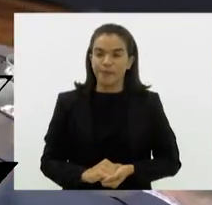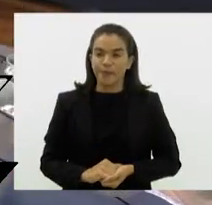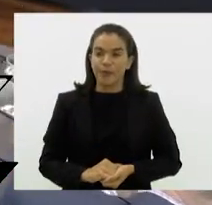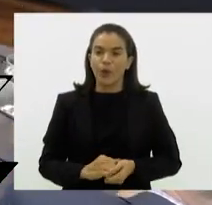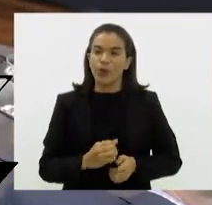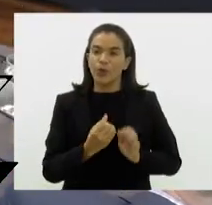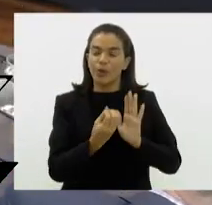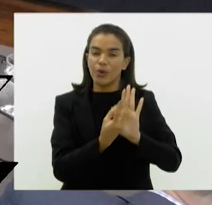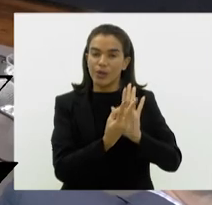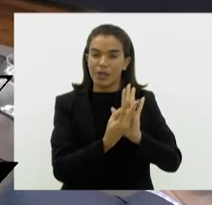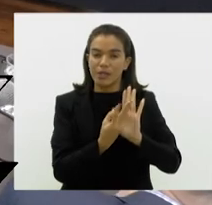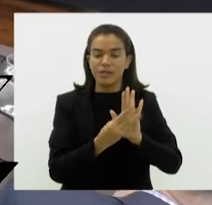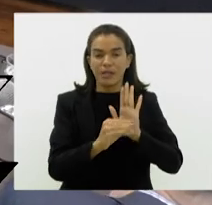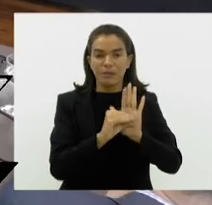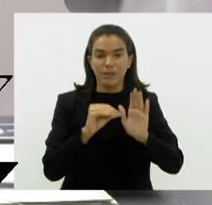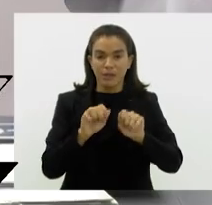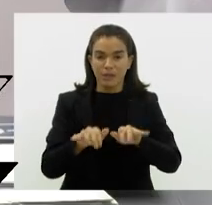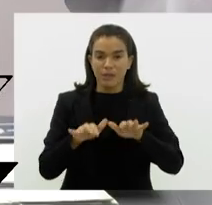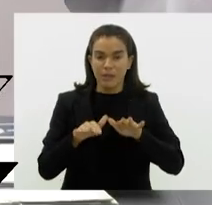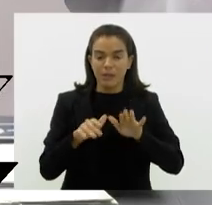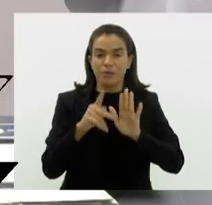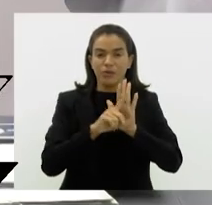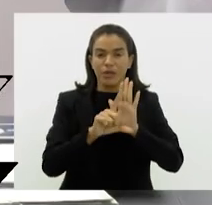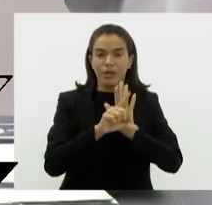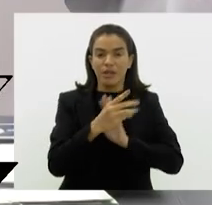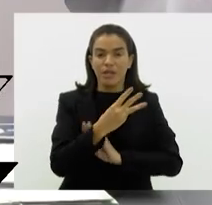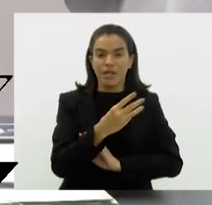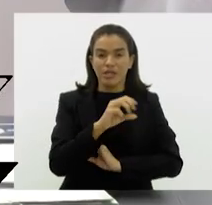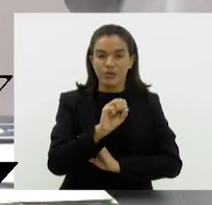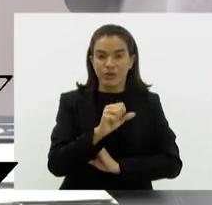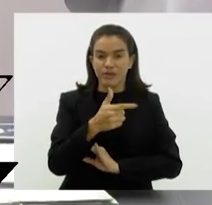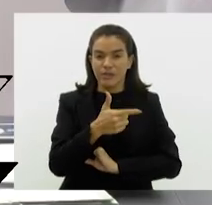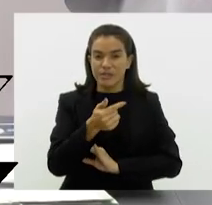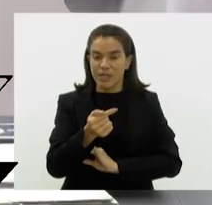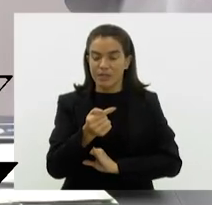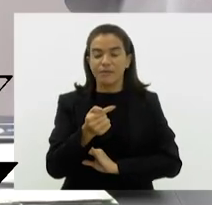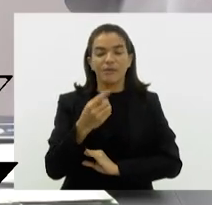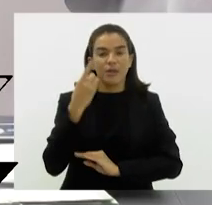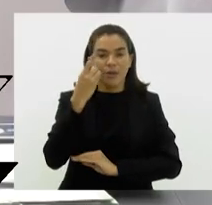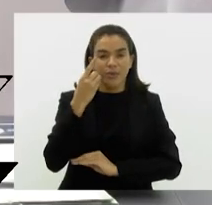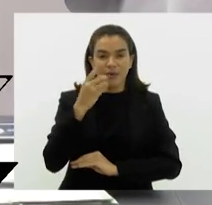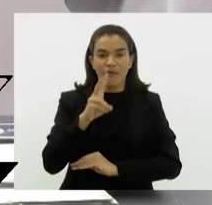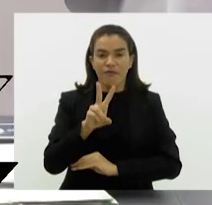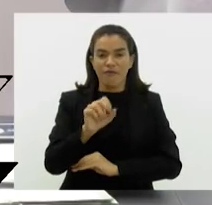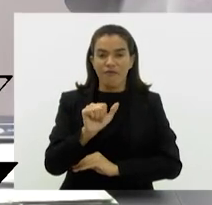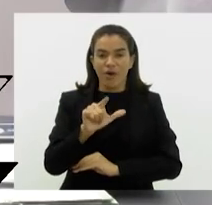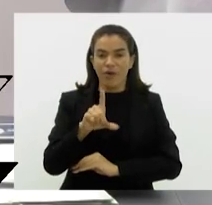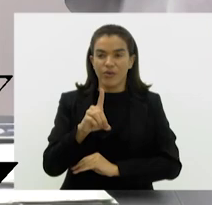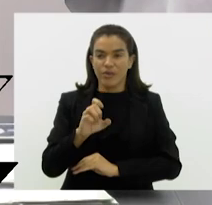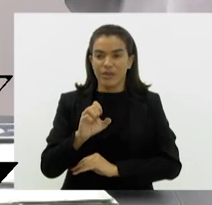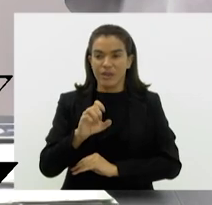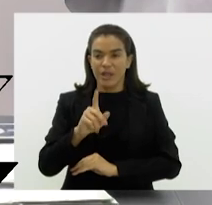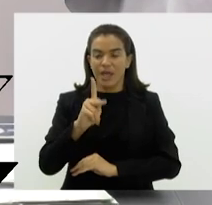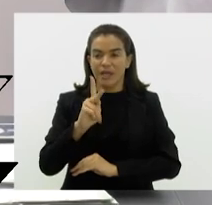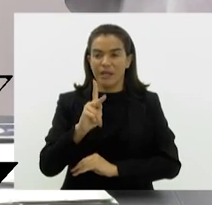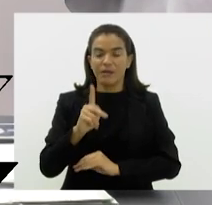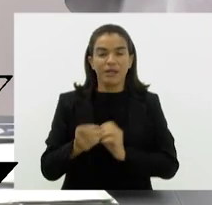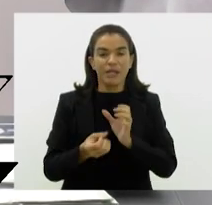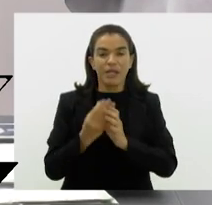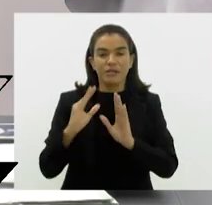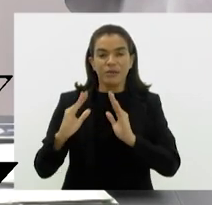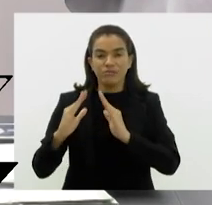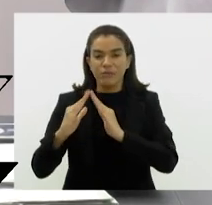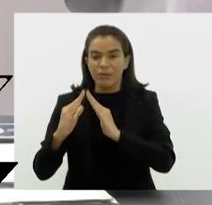Item 3 da pauta são as emendas de plenário ao PL 3827 de 21, de autoria do deputado Valdeque Carneiro, que autoriza a criação de abrigos